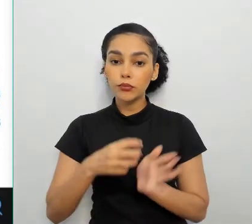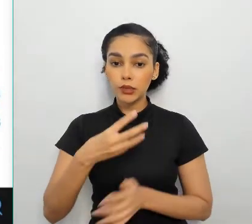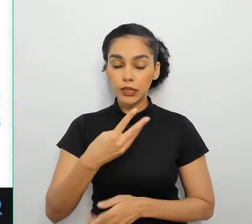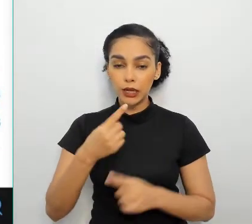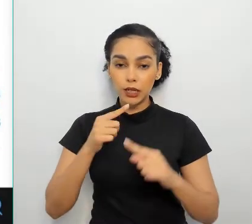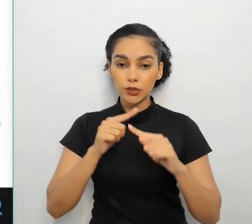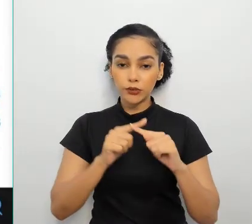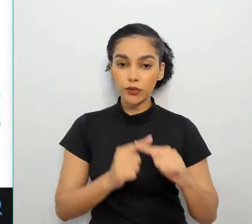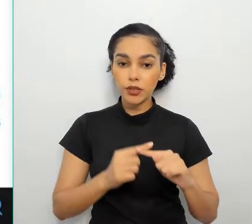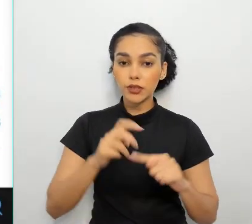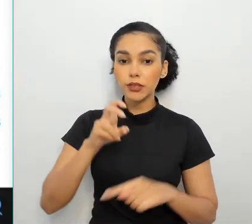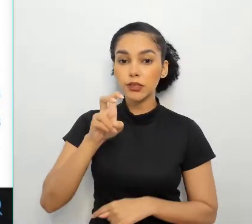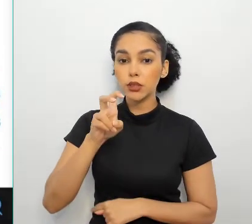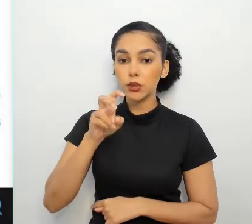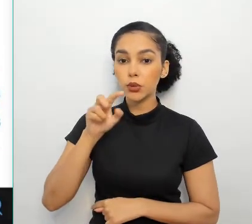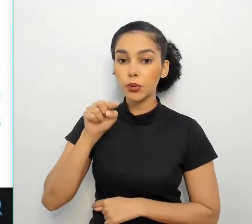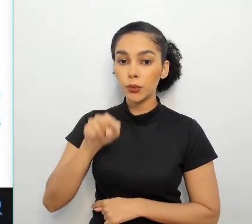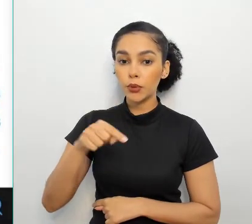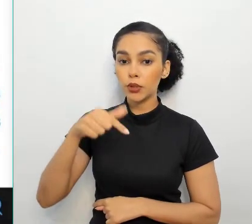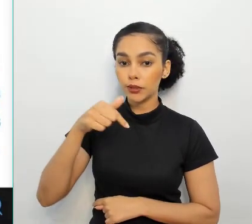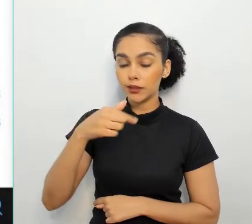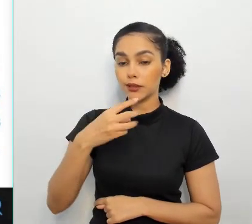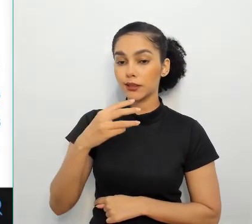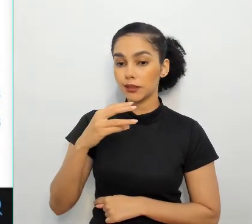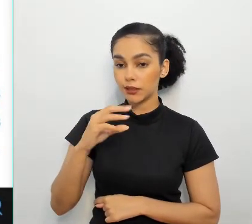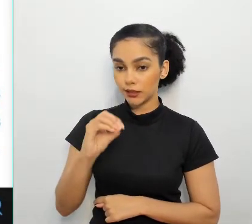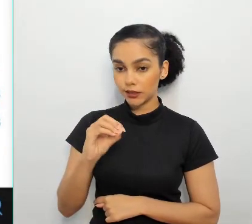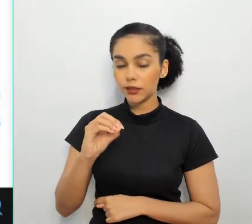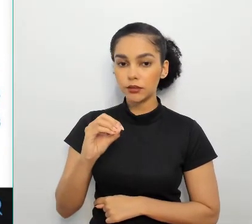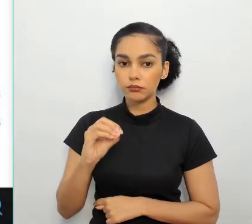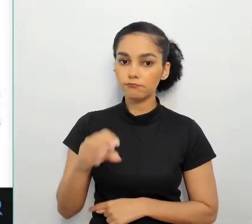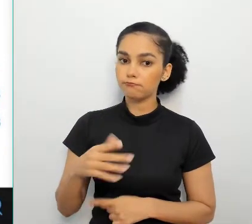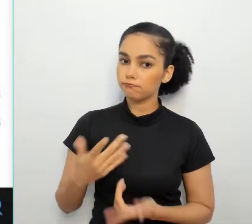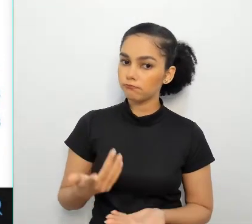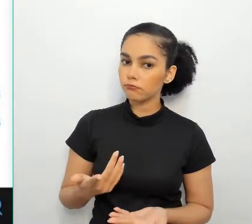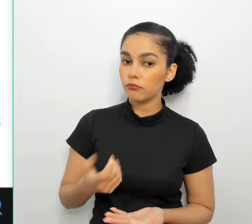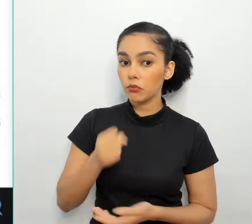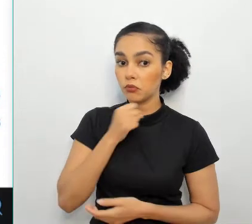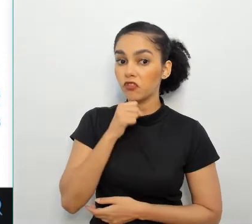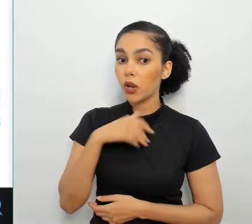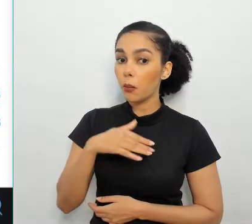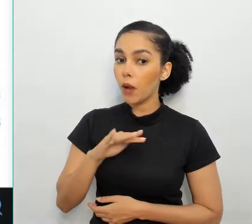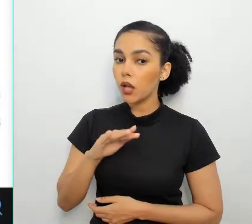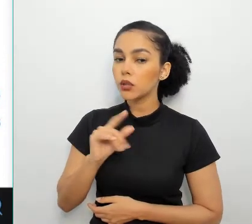5.730. Então o mais antigo até agora está sendo 2. Vamos ver se é ele. Vamos para o 4.